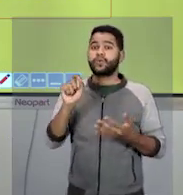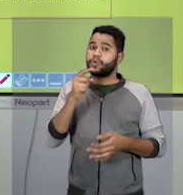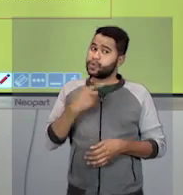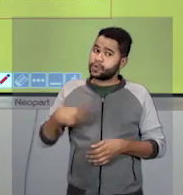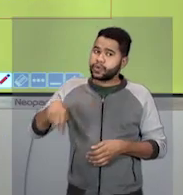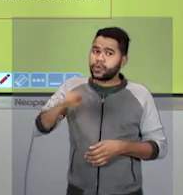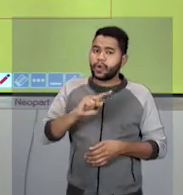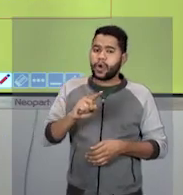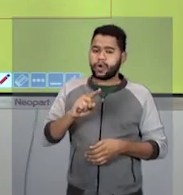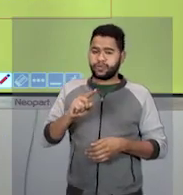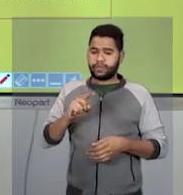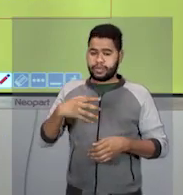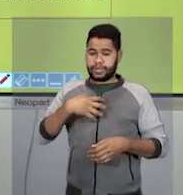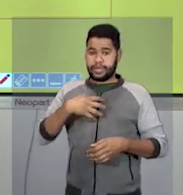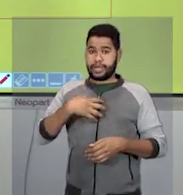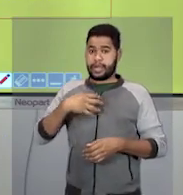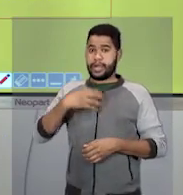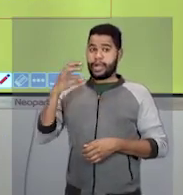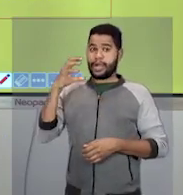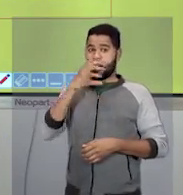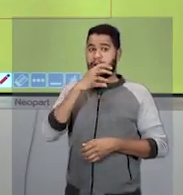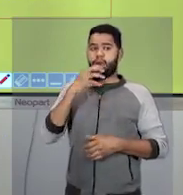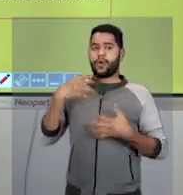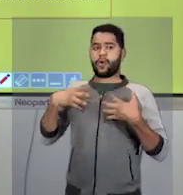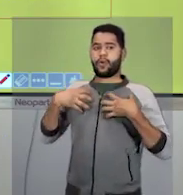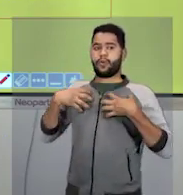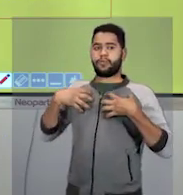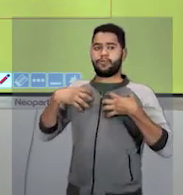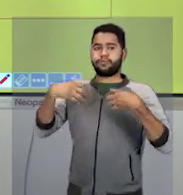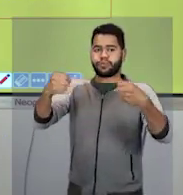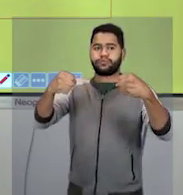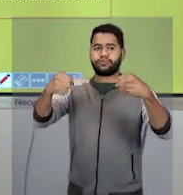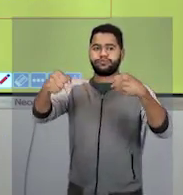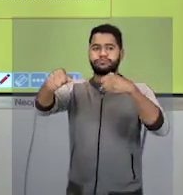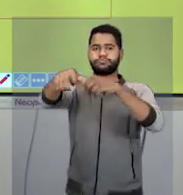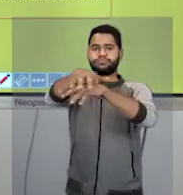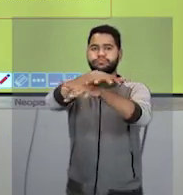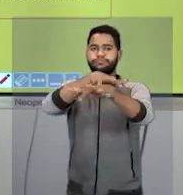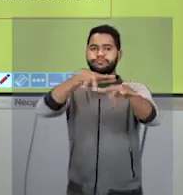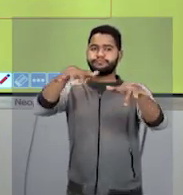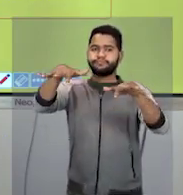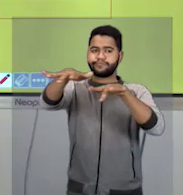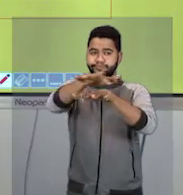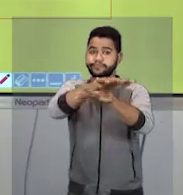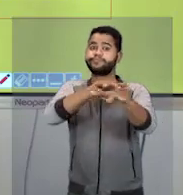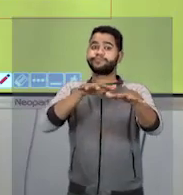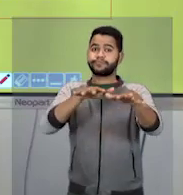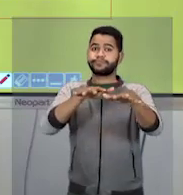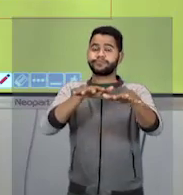nós passamos a ceder energia para o ambiente. Quando nós